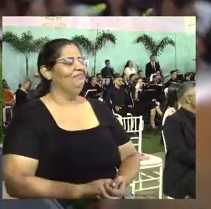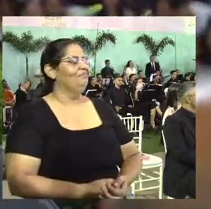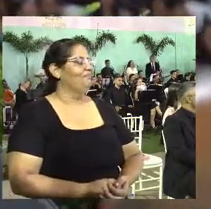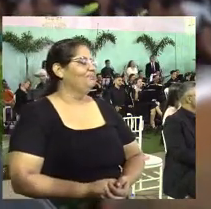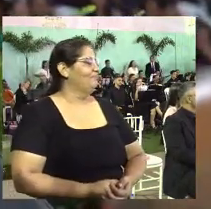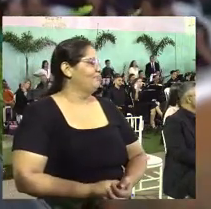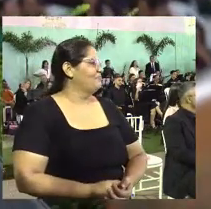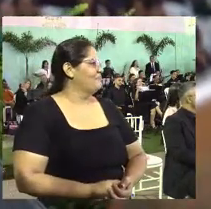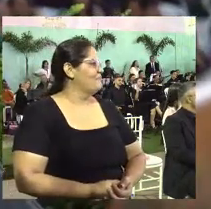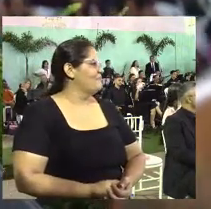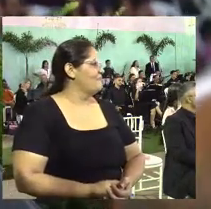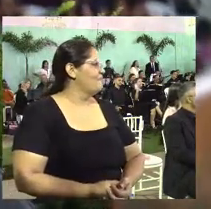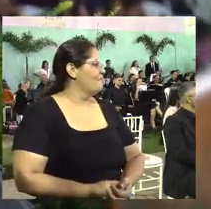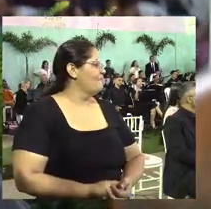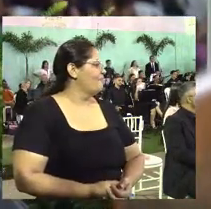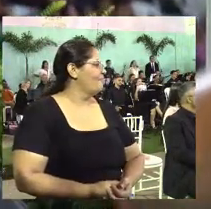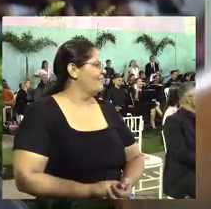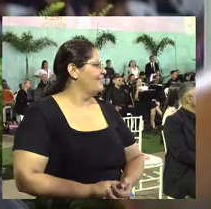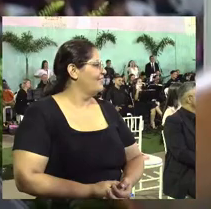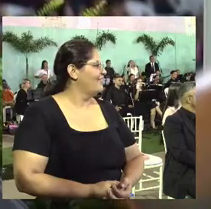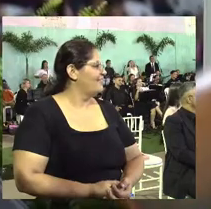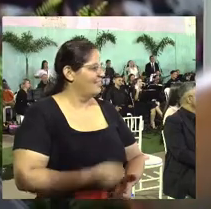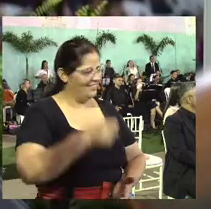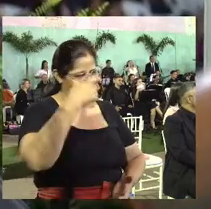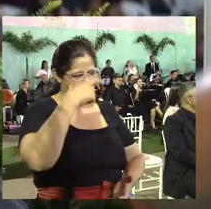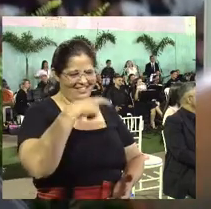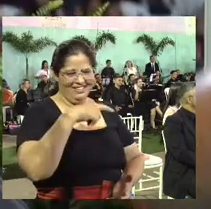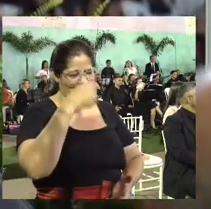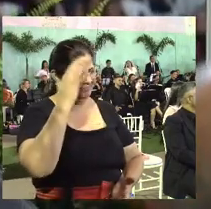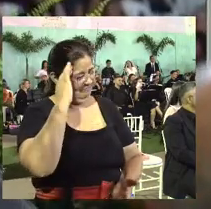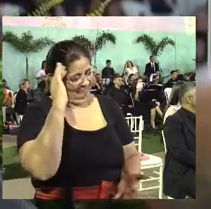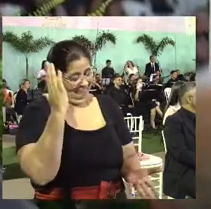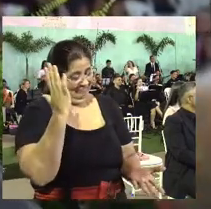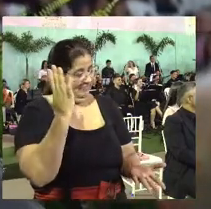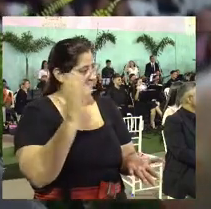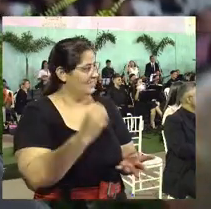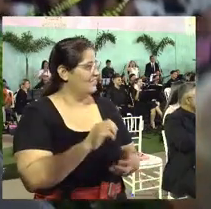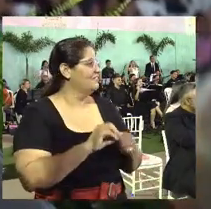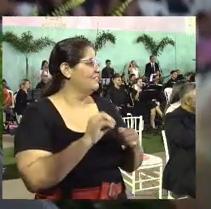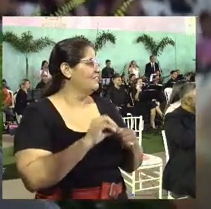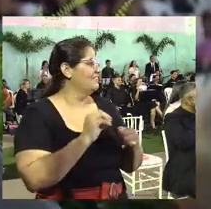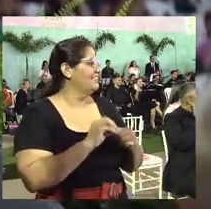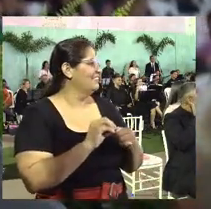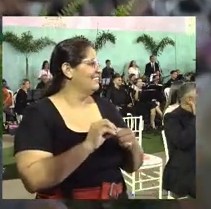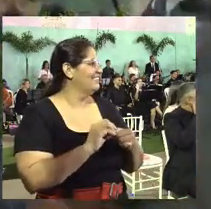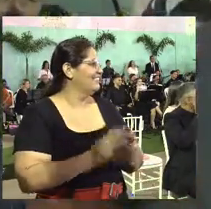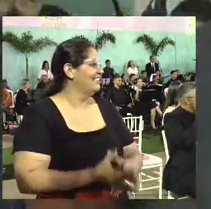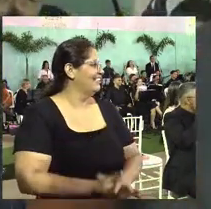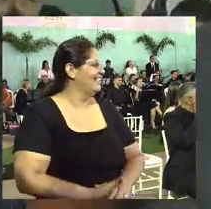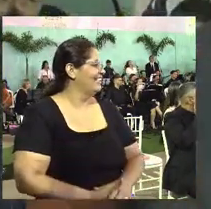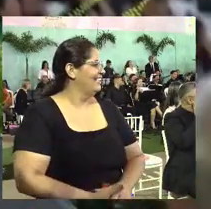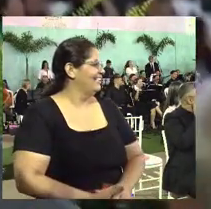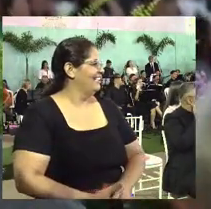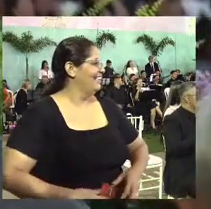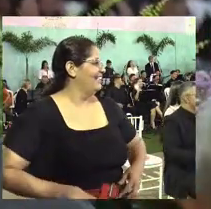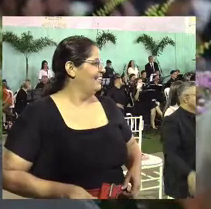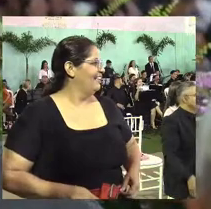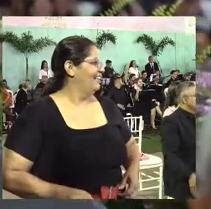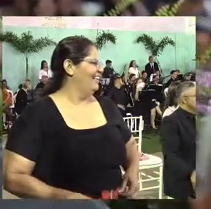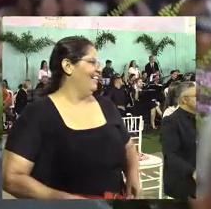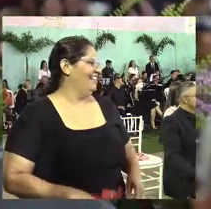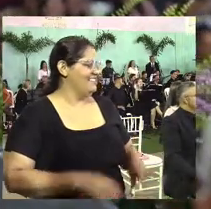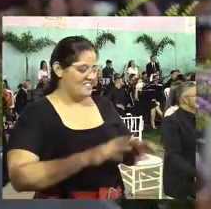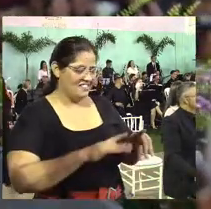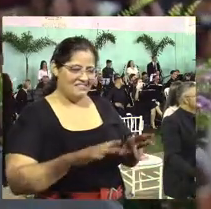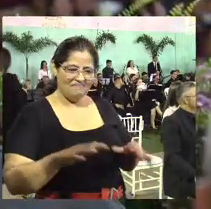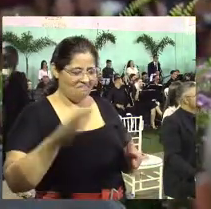acompanha eu sou imprevisível e o meu back lindo já tá assustado lá no fundo ó